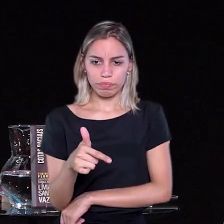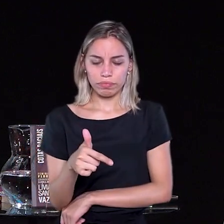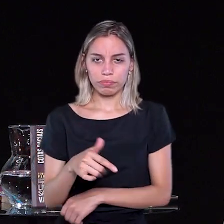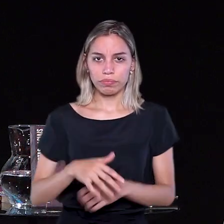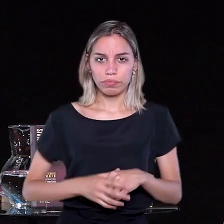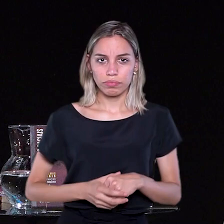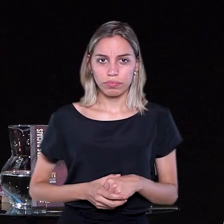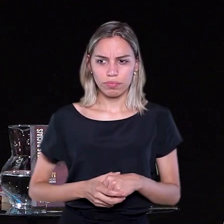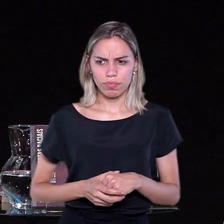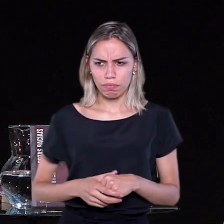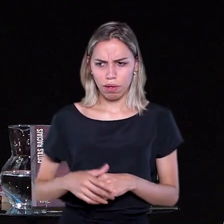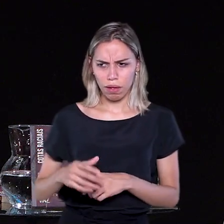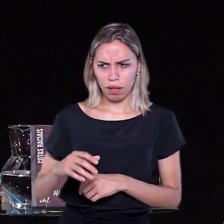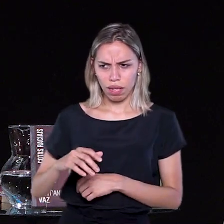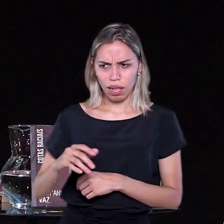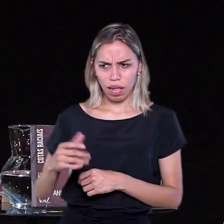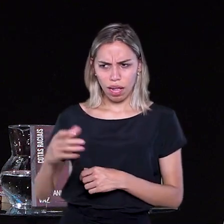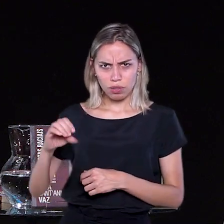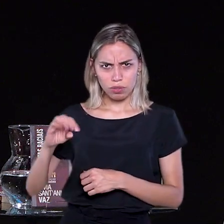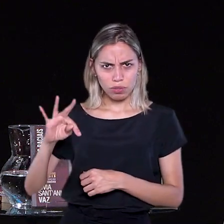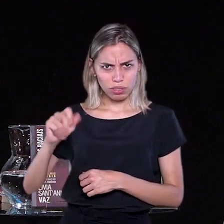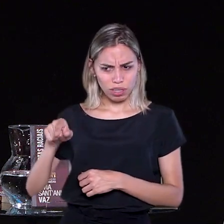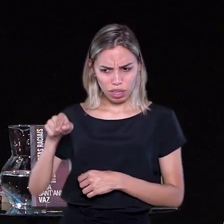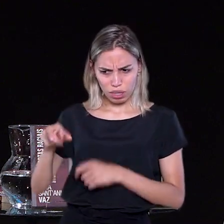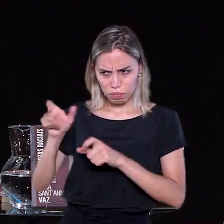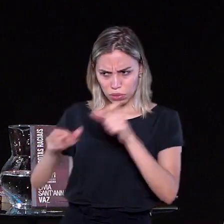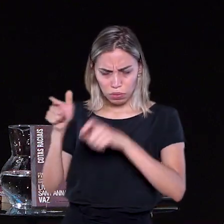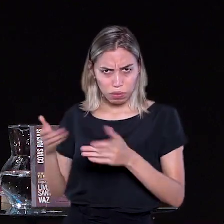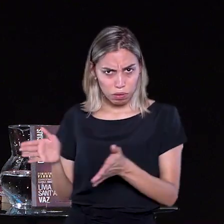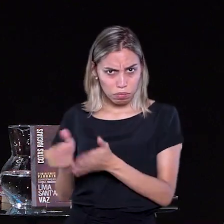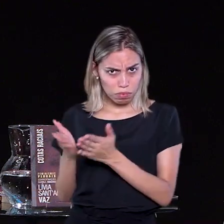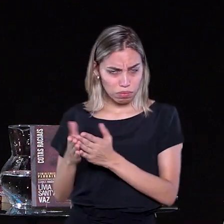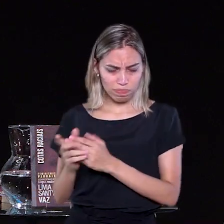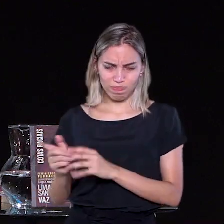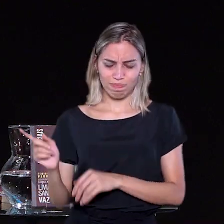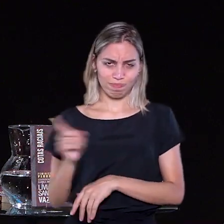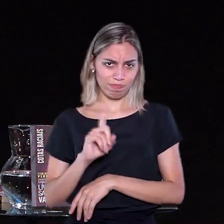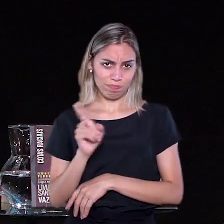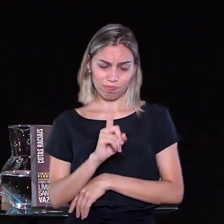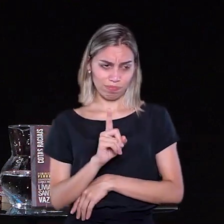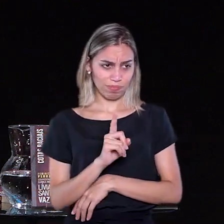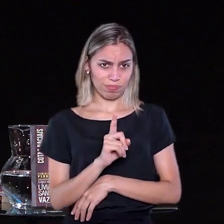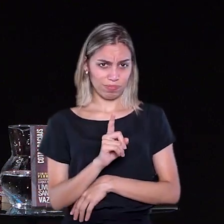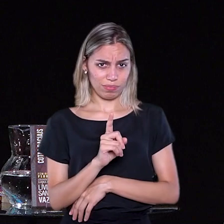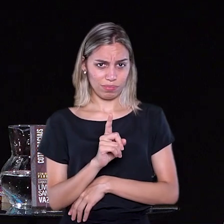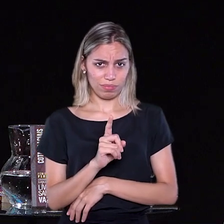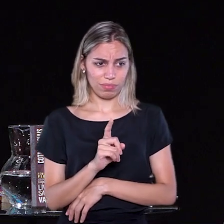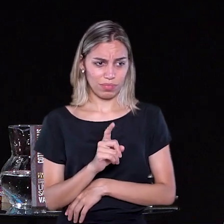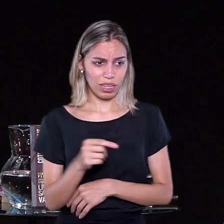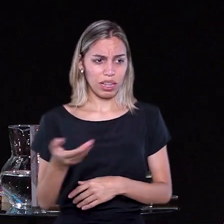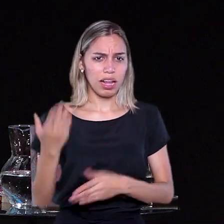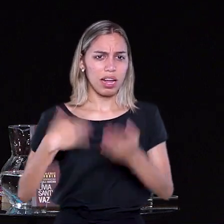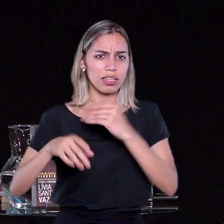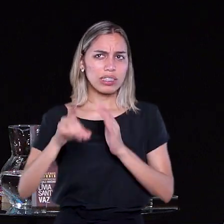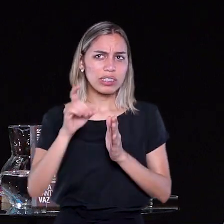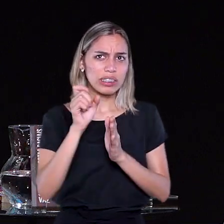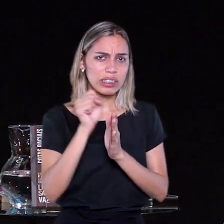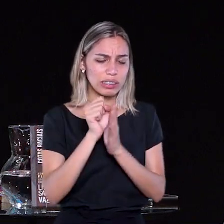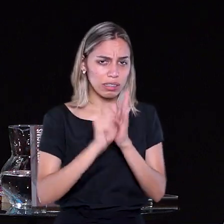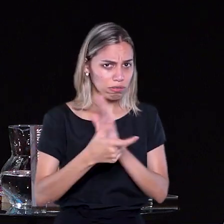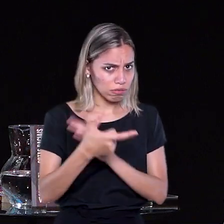de combate à pobreza, Afonso. Não é. Medida de combate à pobreza, a distribuição de renda. E o Brasil, no século XX,